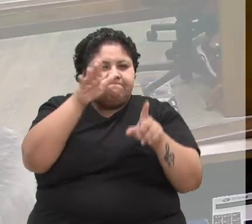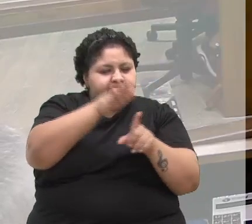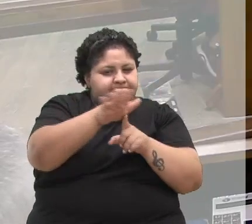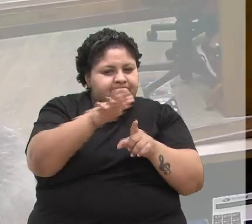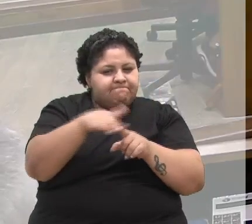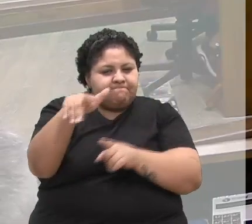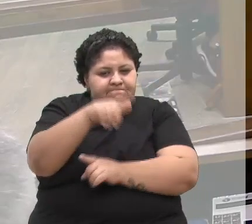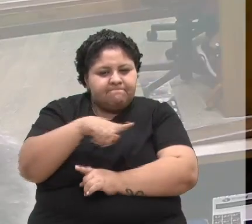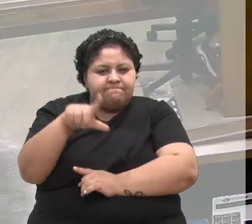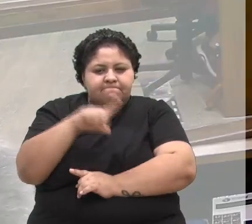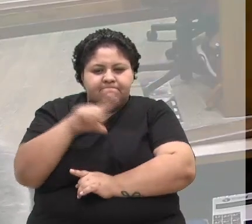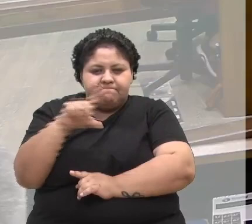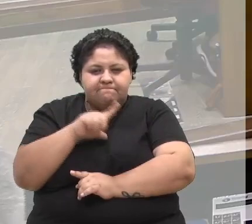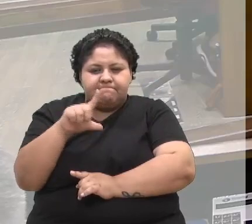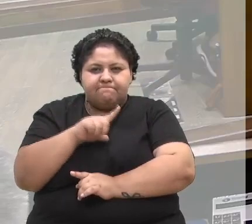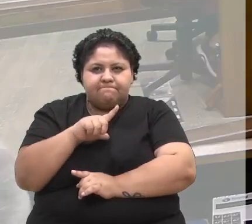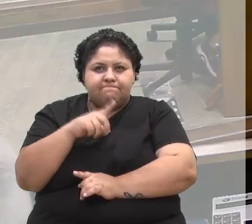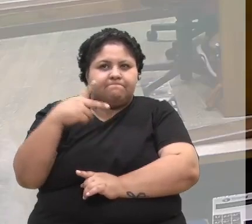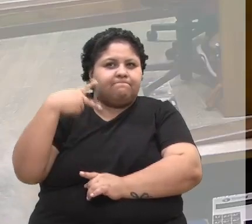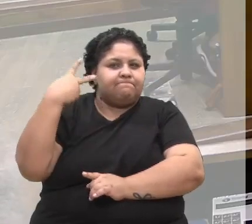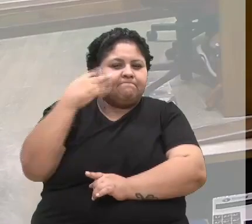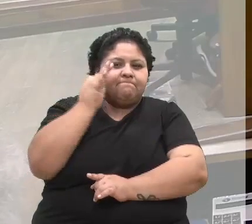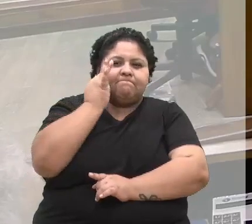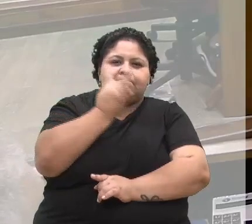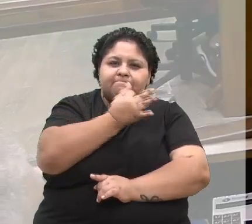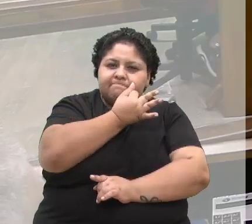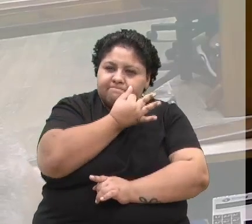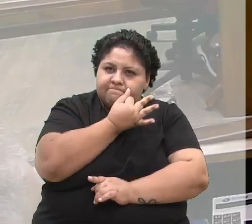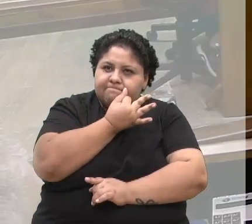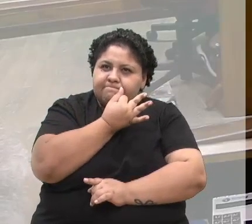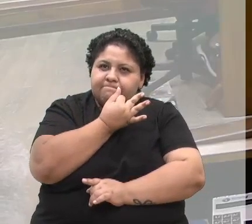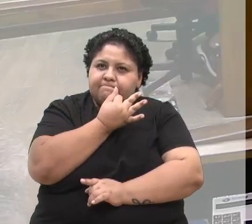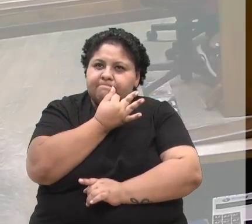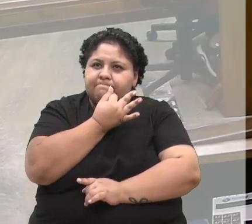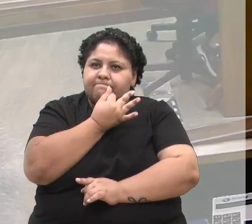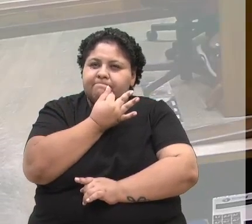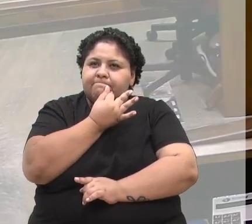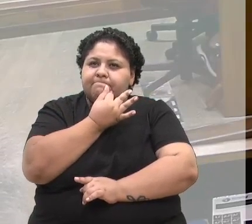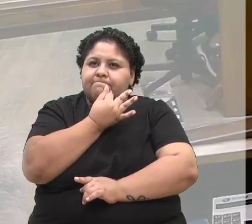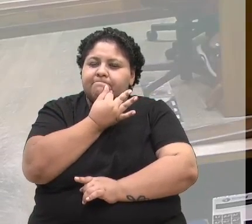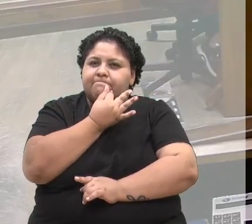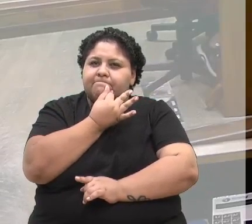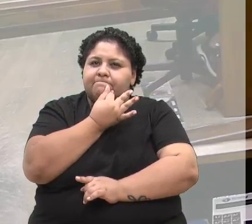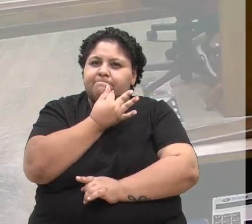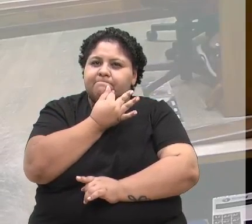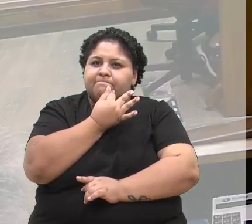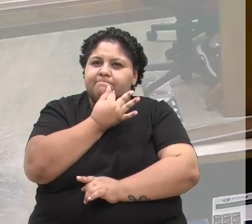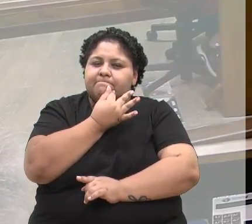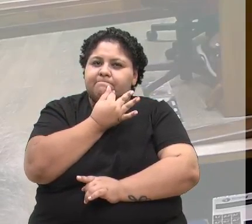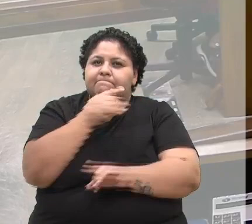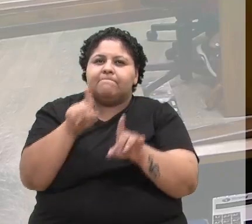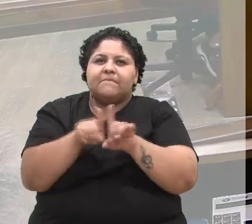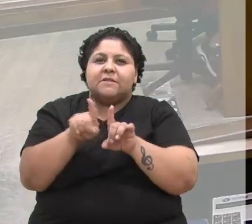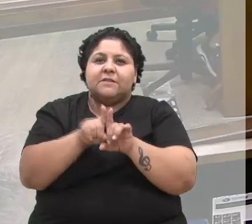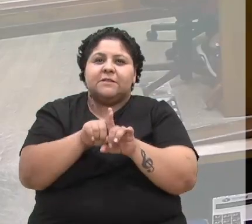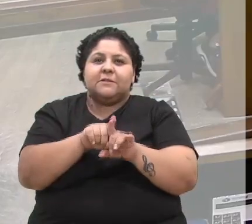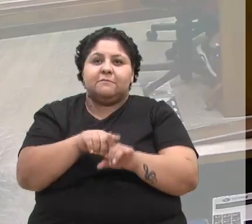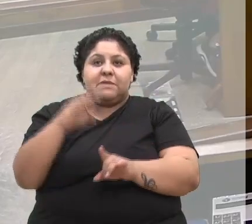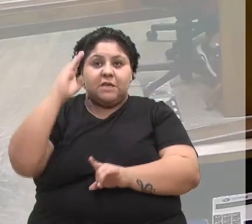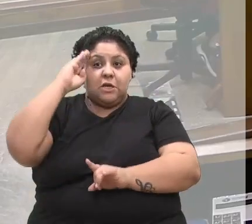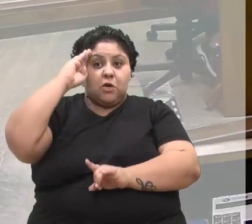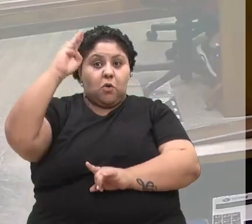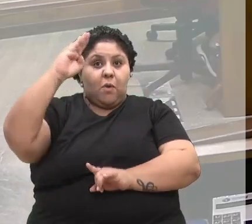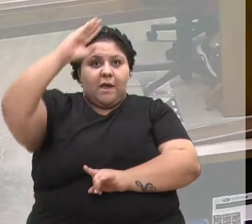temos também, tanto a vereadora Tati como a gente, e muitos dos senhores e senhoras, é da situação também da Guarda Municipal, para a